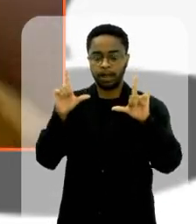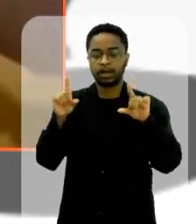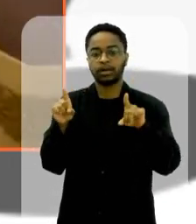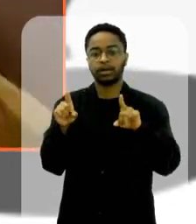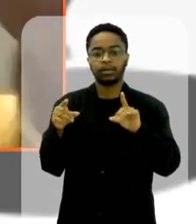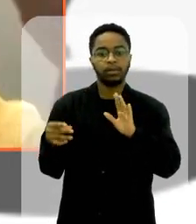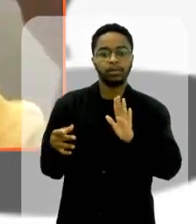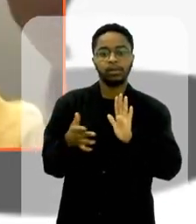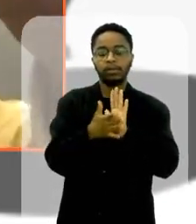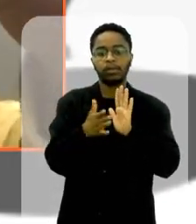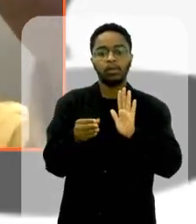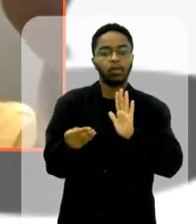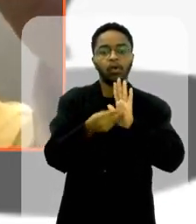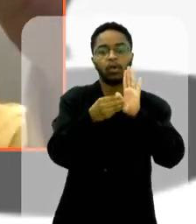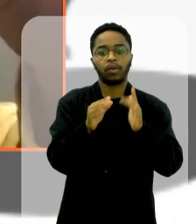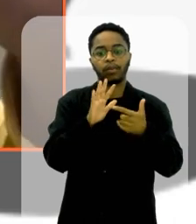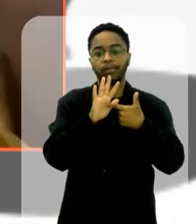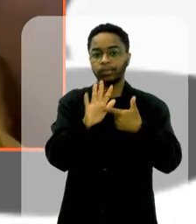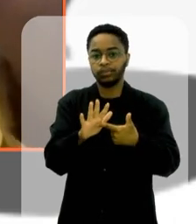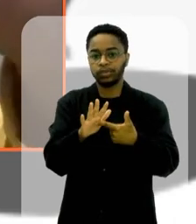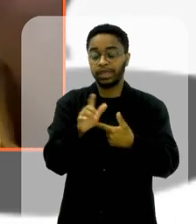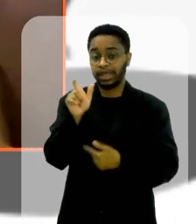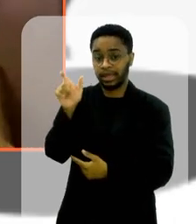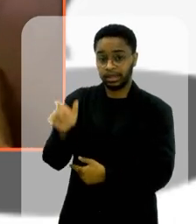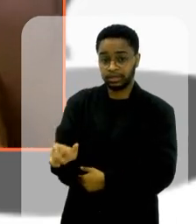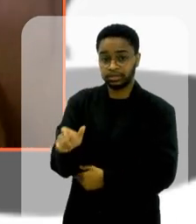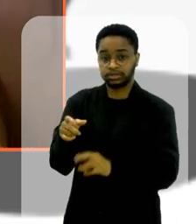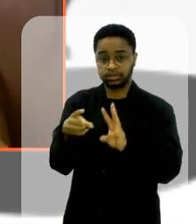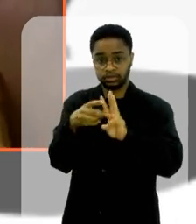uma placa identificando e dizendo que